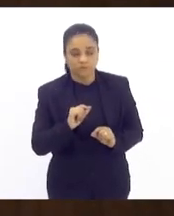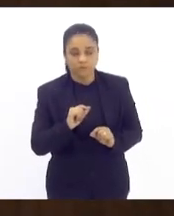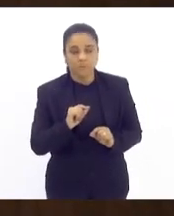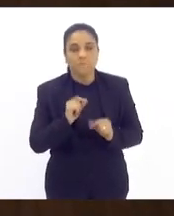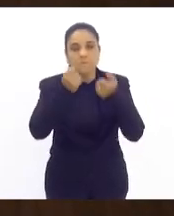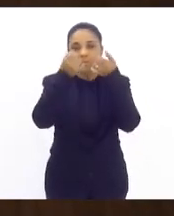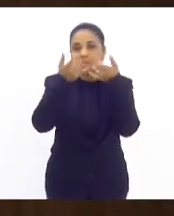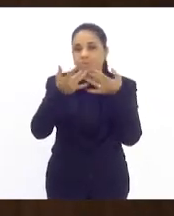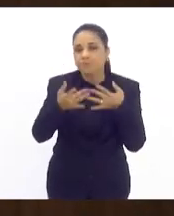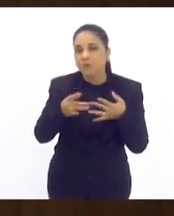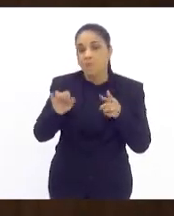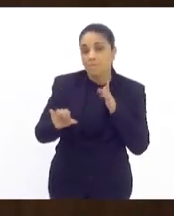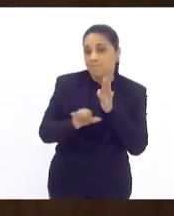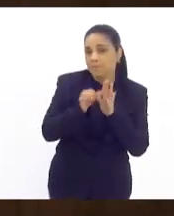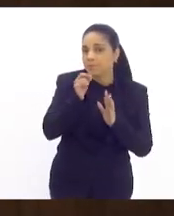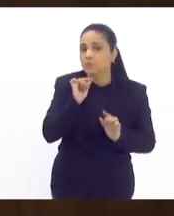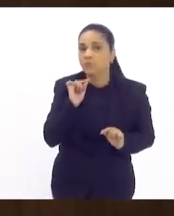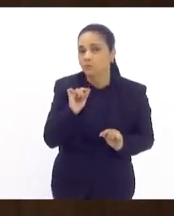nós